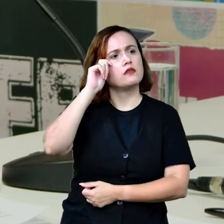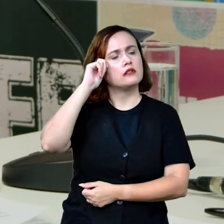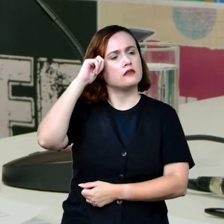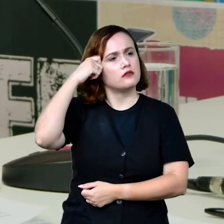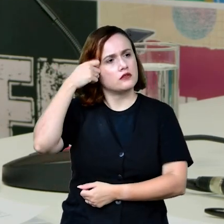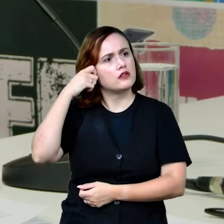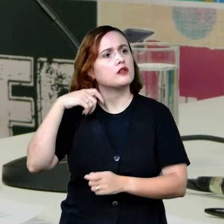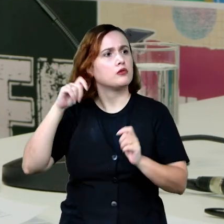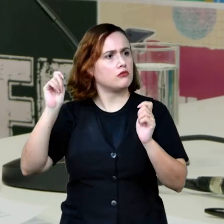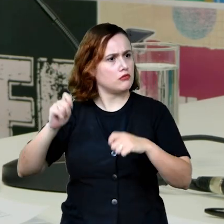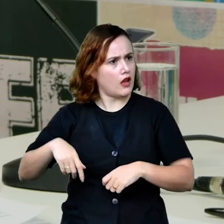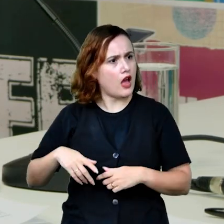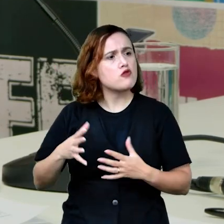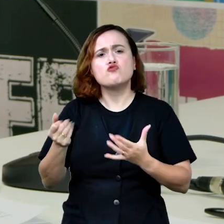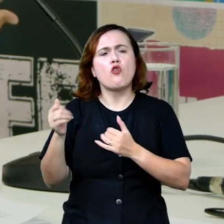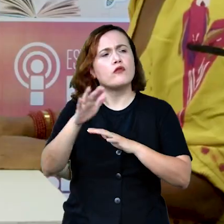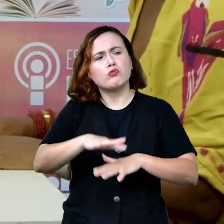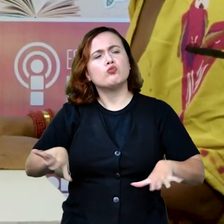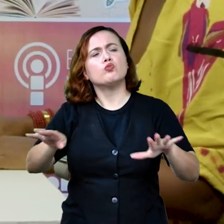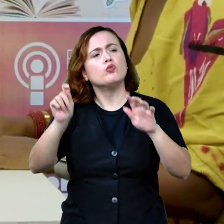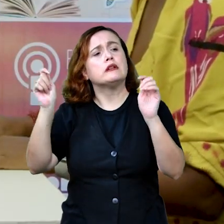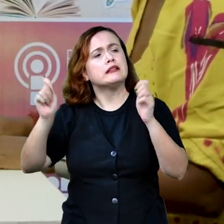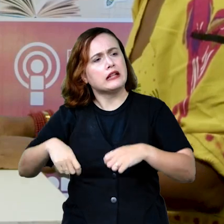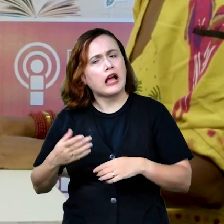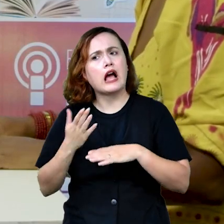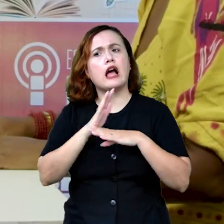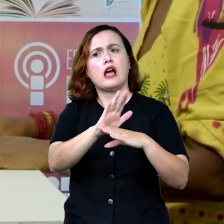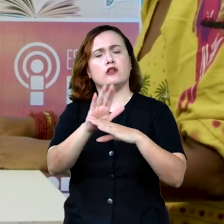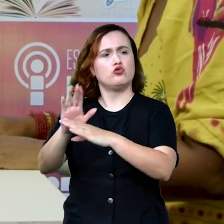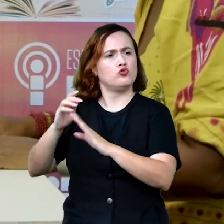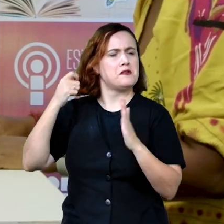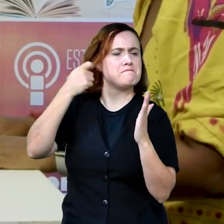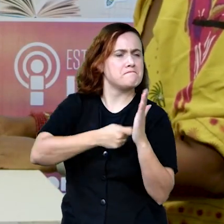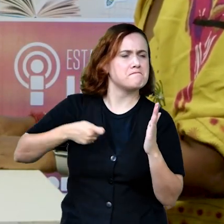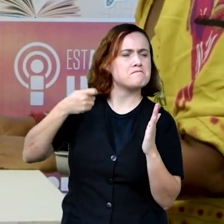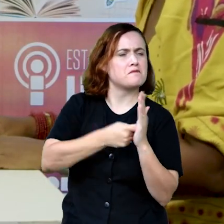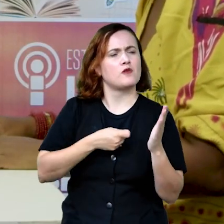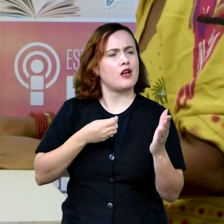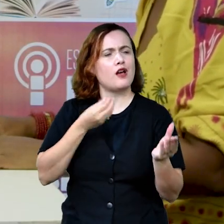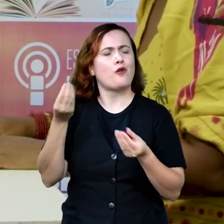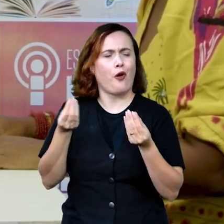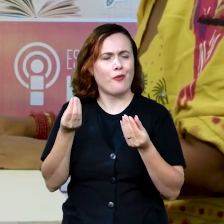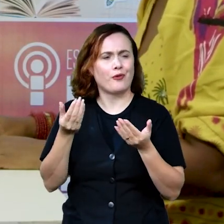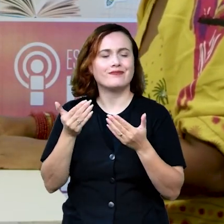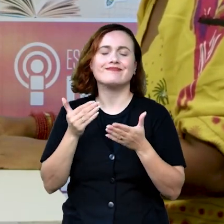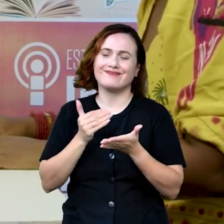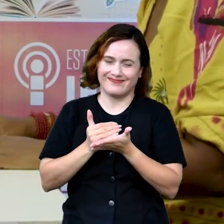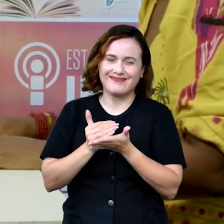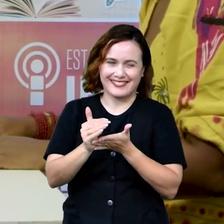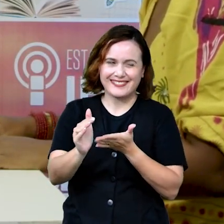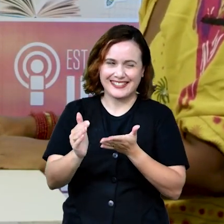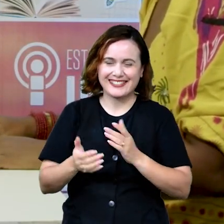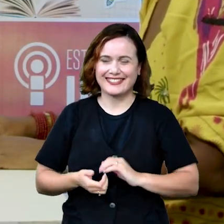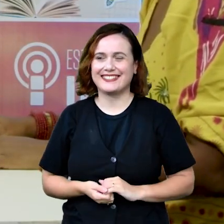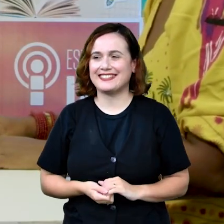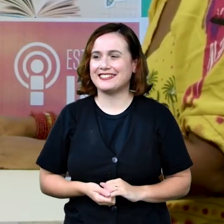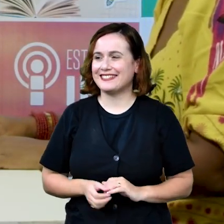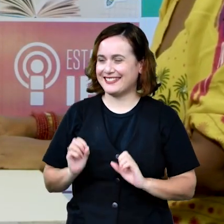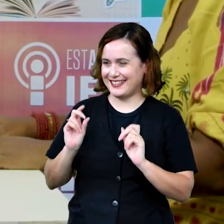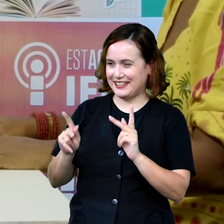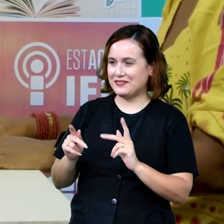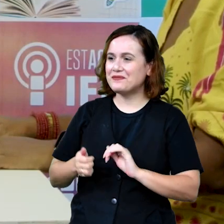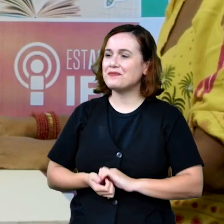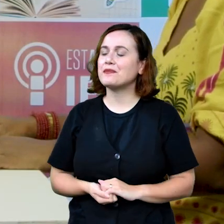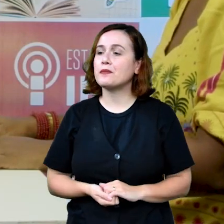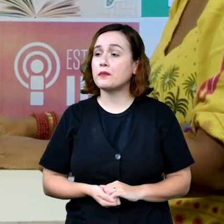negra pode contribuir, a juventude no geral pode contribuir para as lutas de hoje? Acho que vamos começar por aí, depois a gente vai